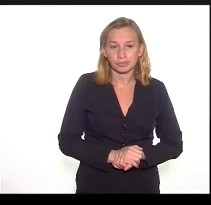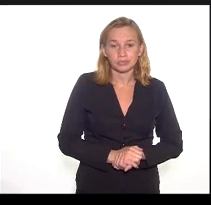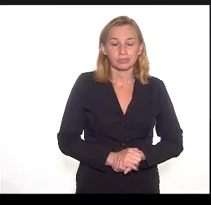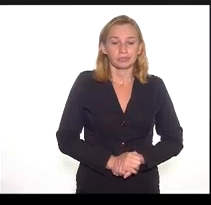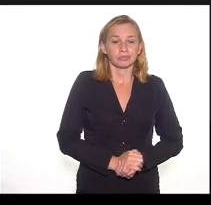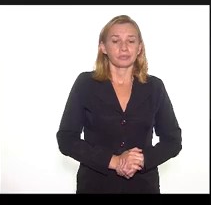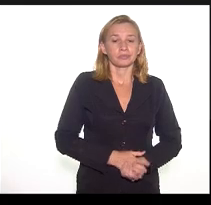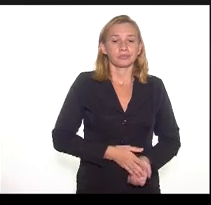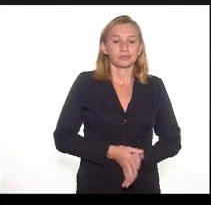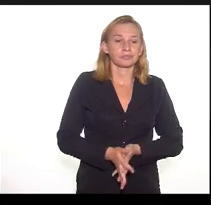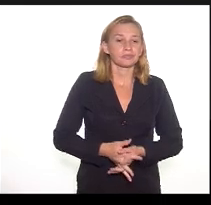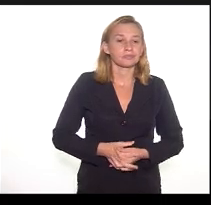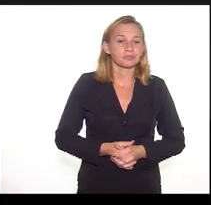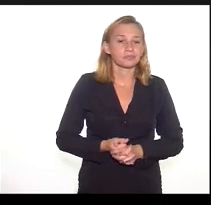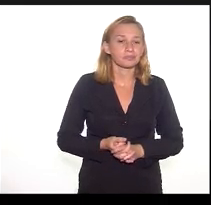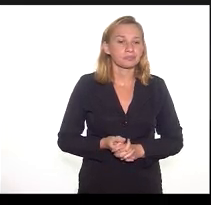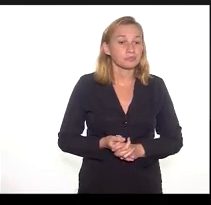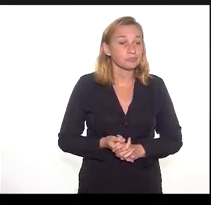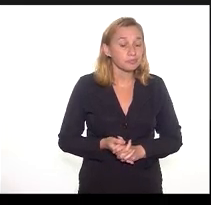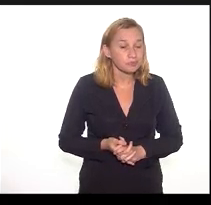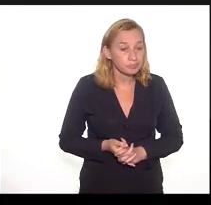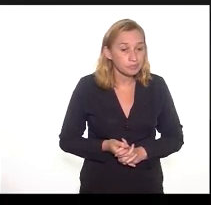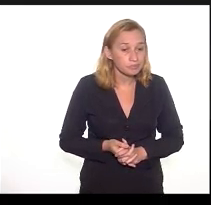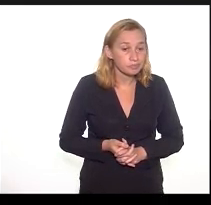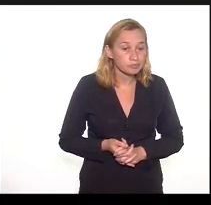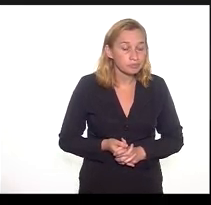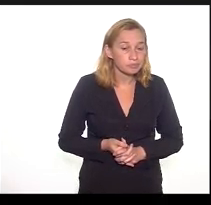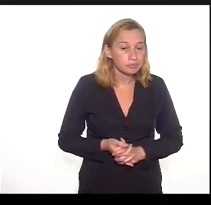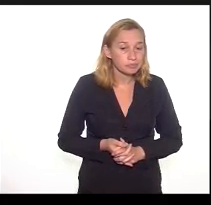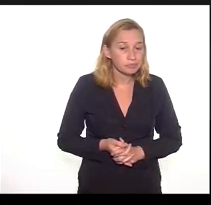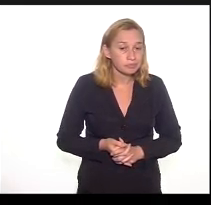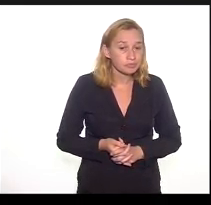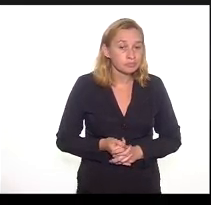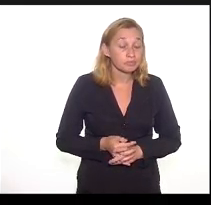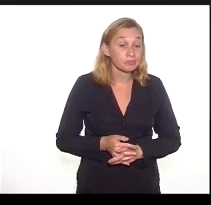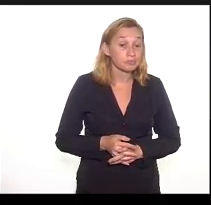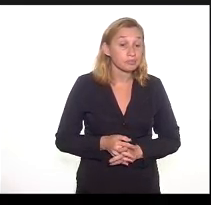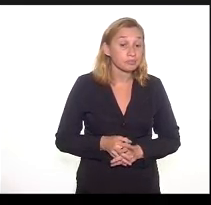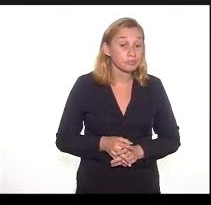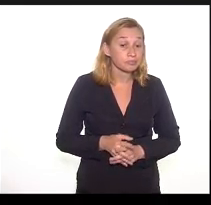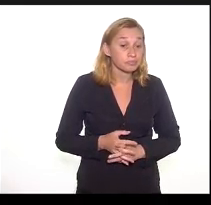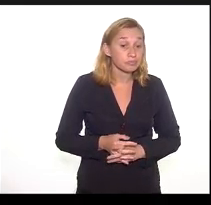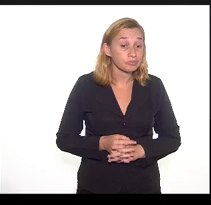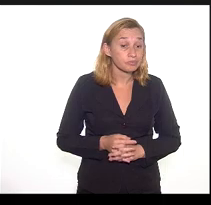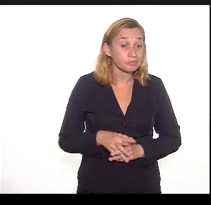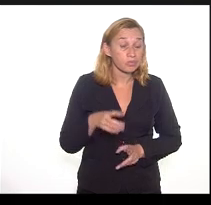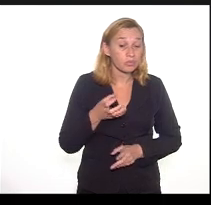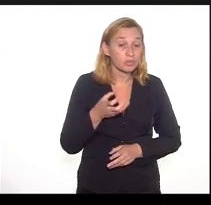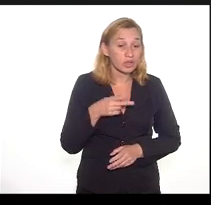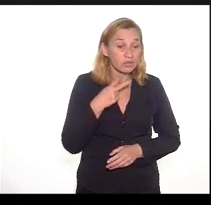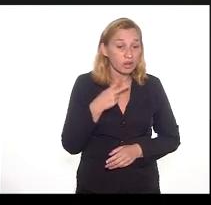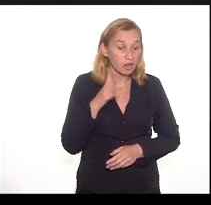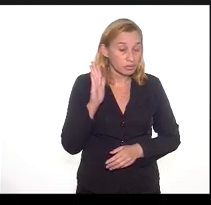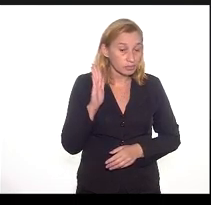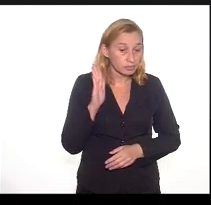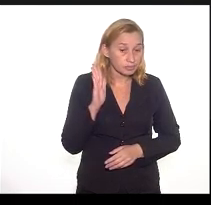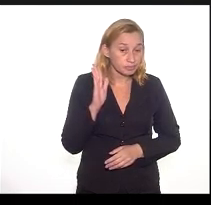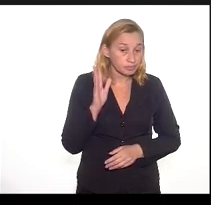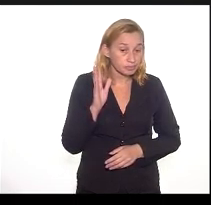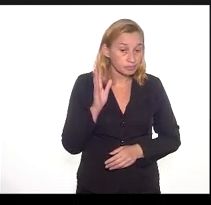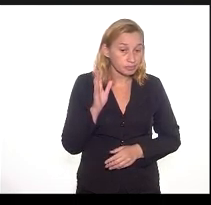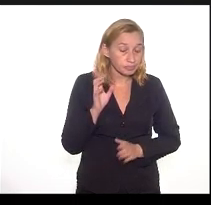Eu queria falar sobre esse tema. Estão colhendo parecer. Deixa eu terminar de colher o parecer. É que essa subvenda aí. Tá, mas por isso que a subvenda